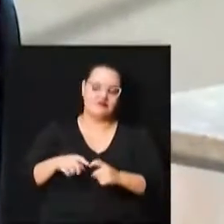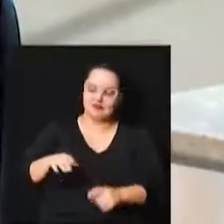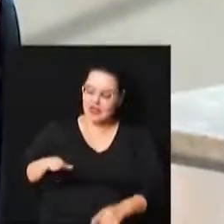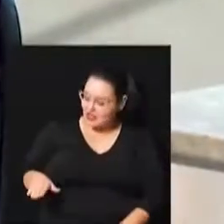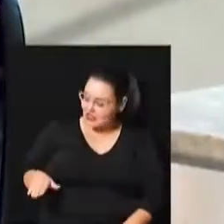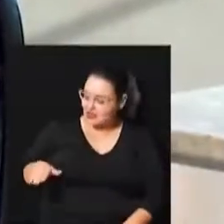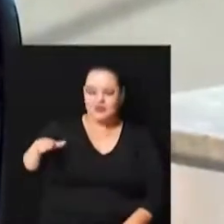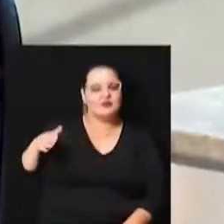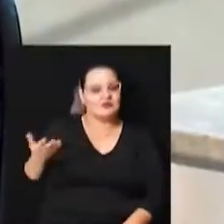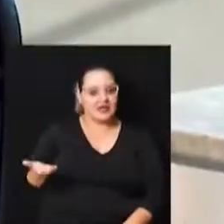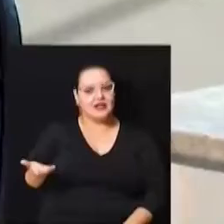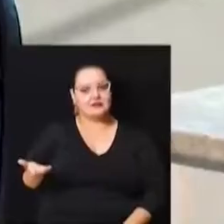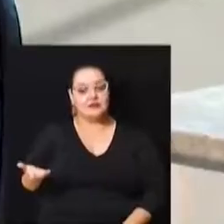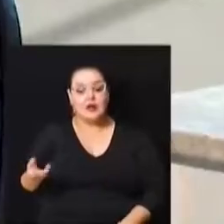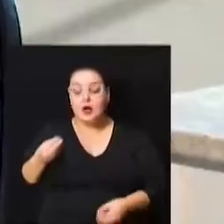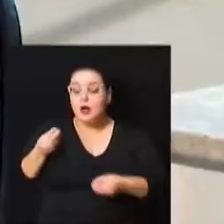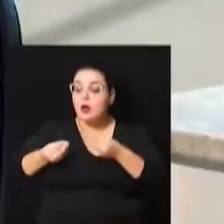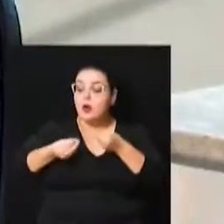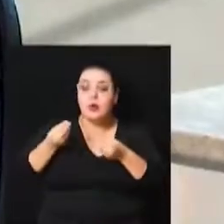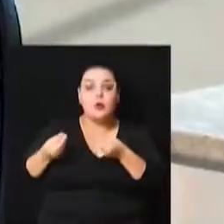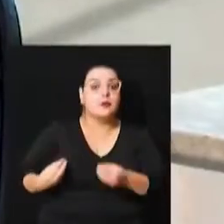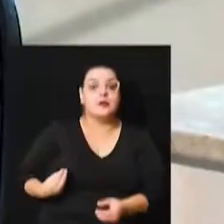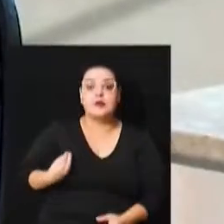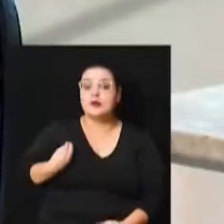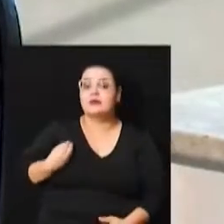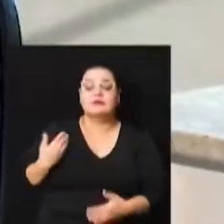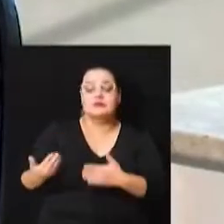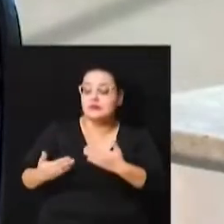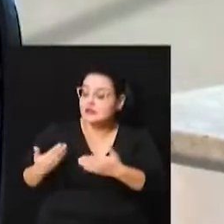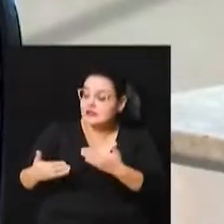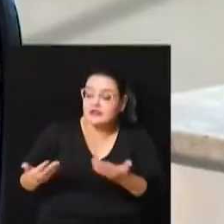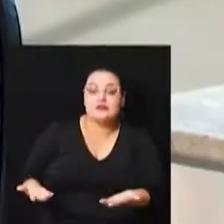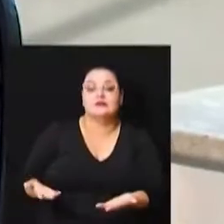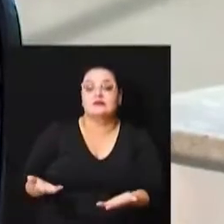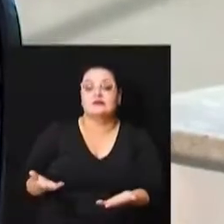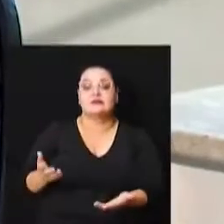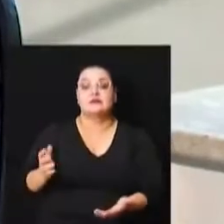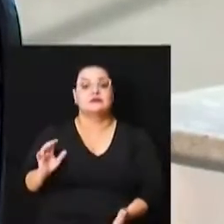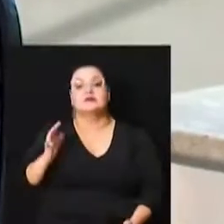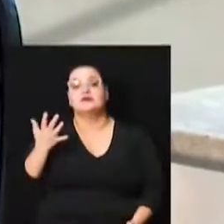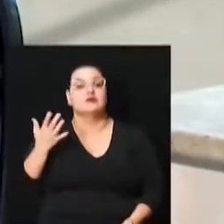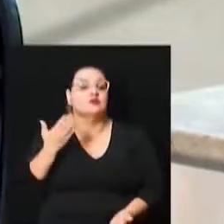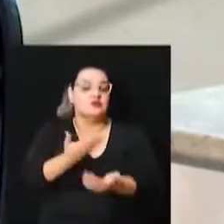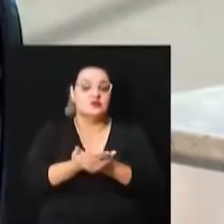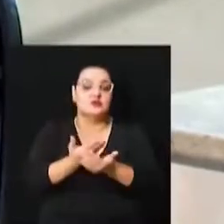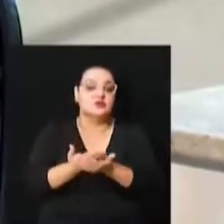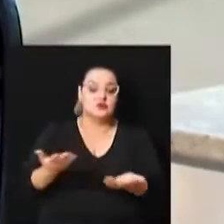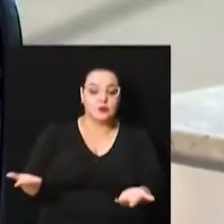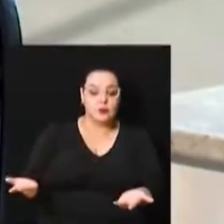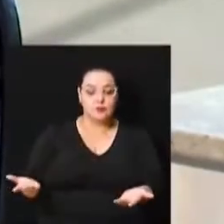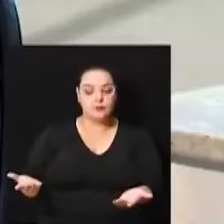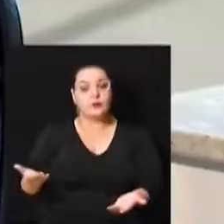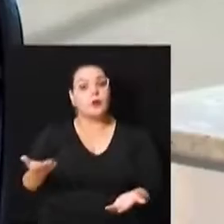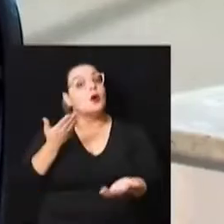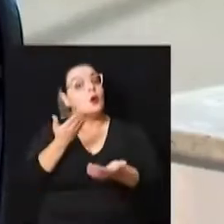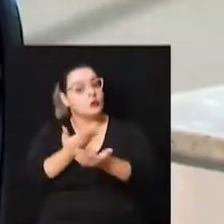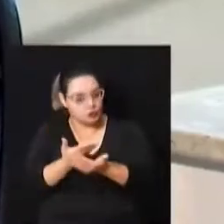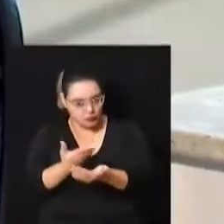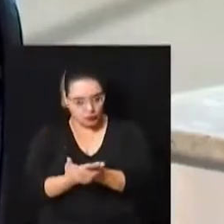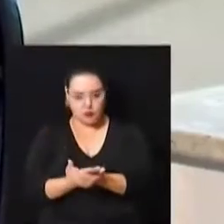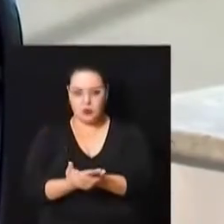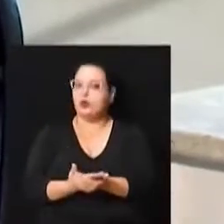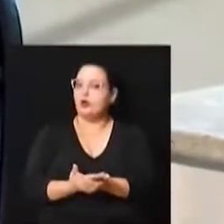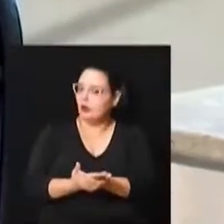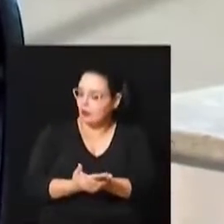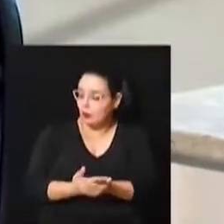de pequena. Bom, e aí, como que foi sua vida, tal? Como que foram os seus estudos? Olha, eu estudei muito para